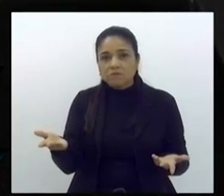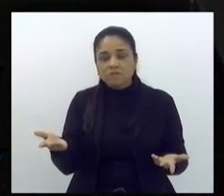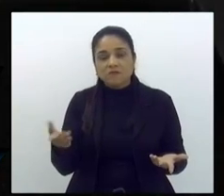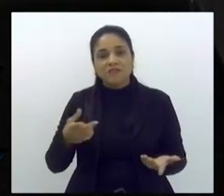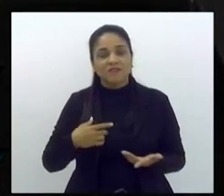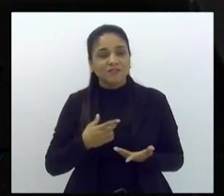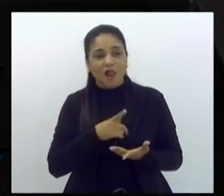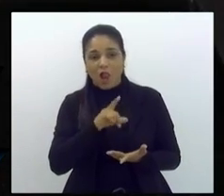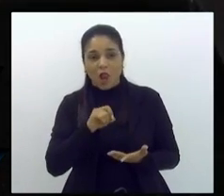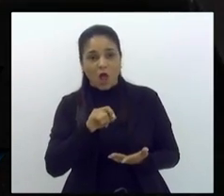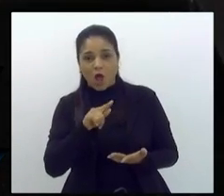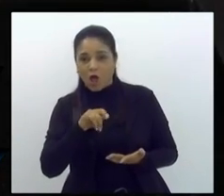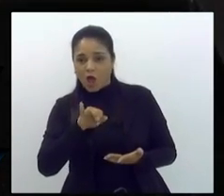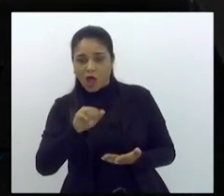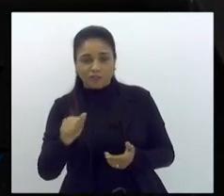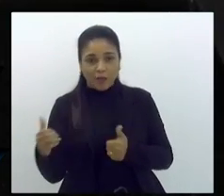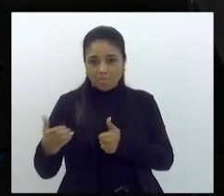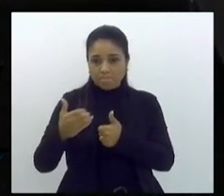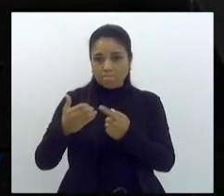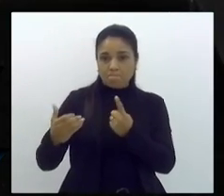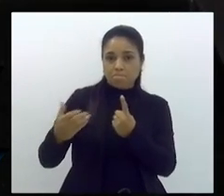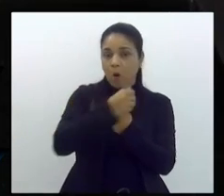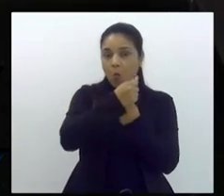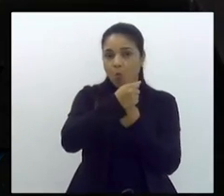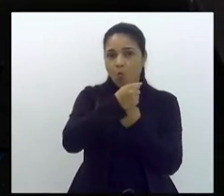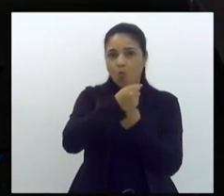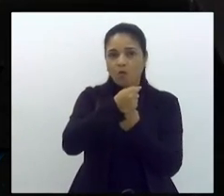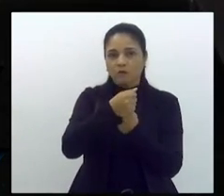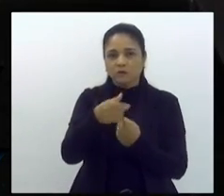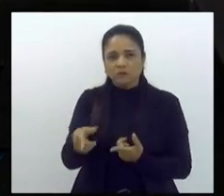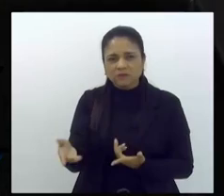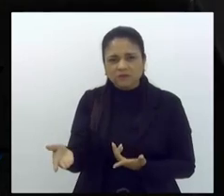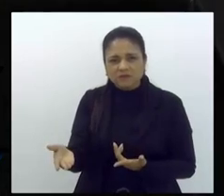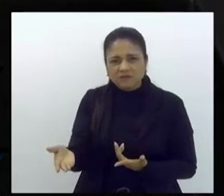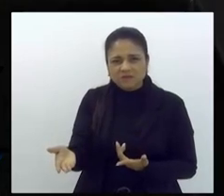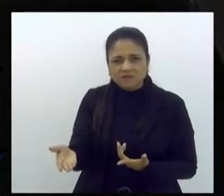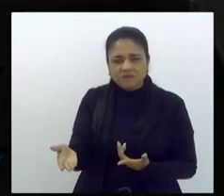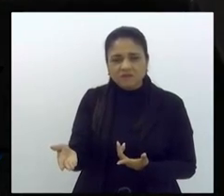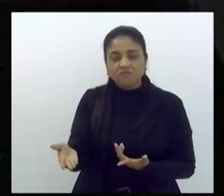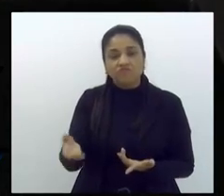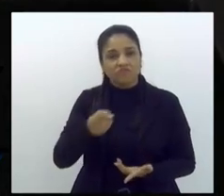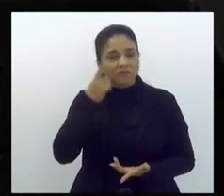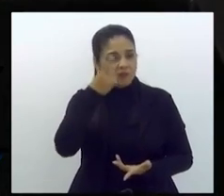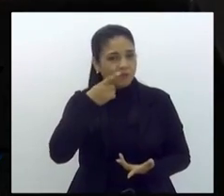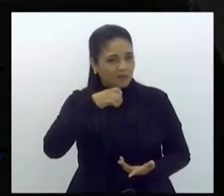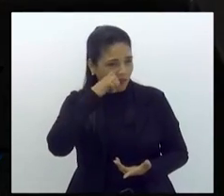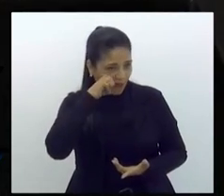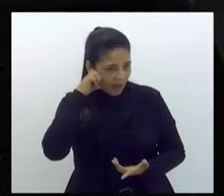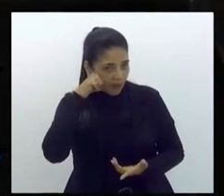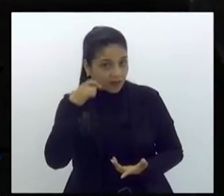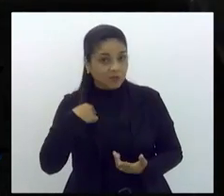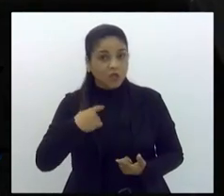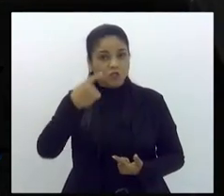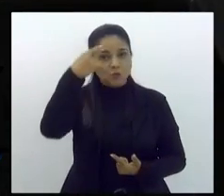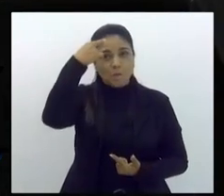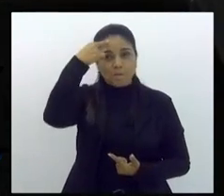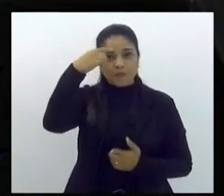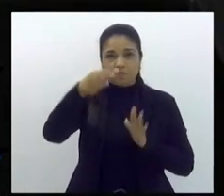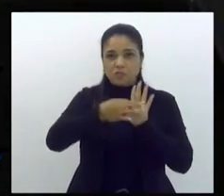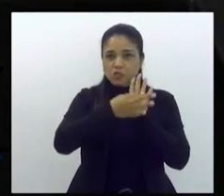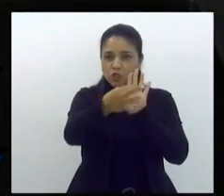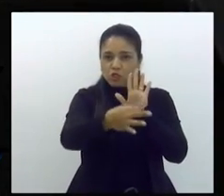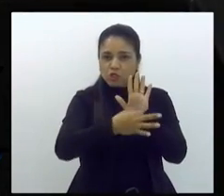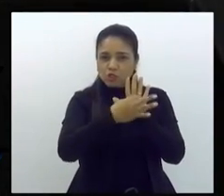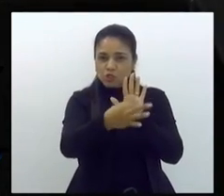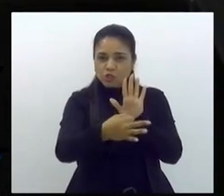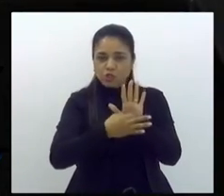lógica fascista ela gostaria deputada Ele canta kimoto que nosso pensamento crítico que